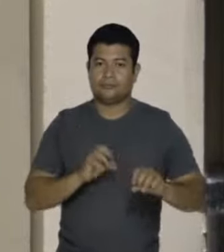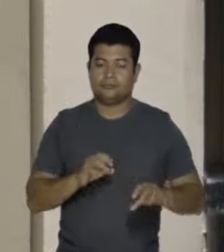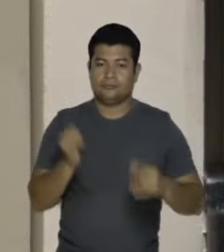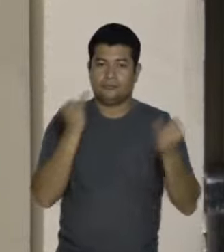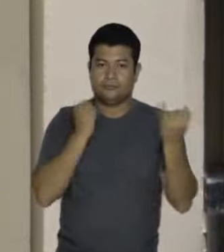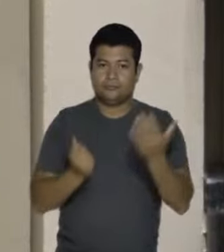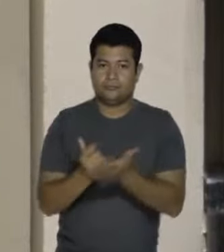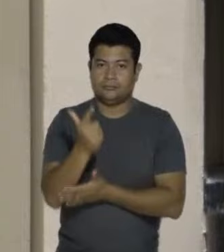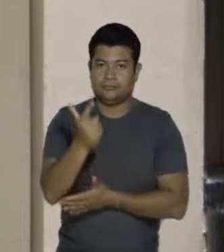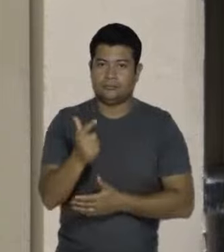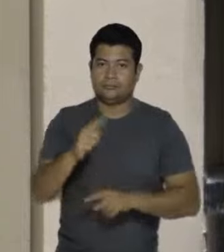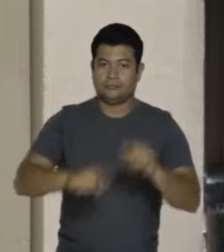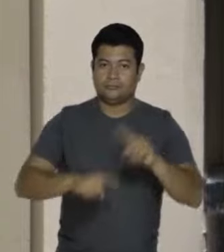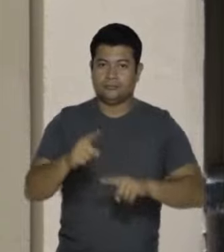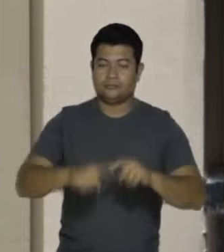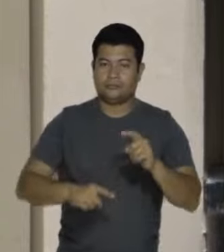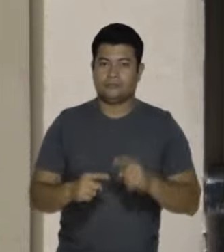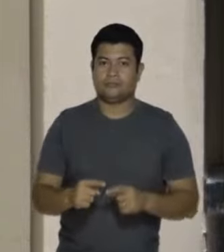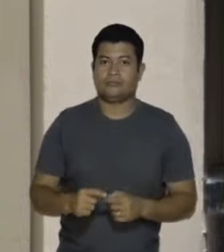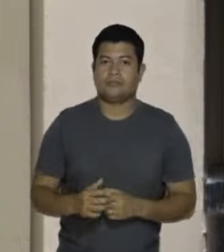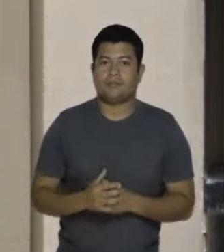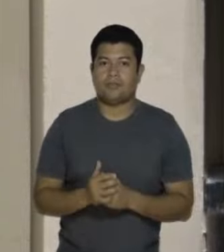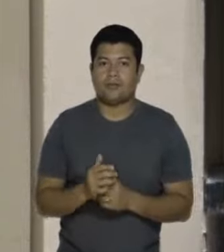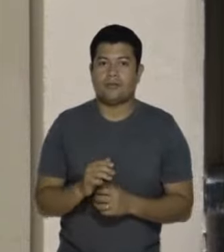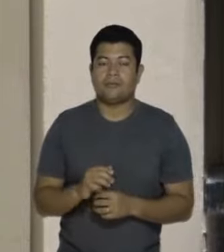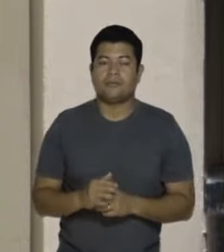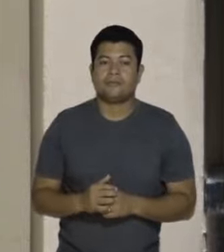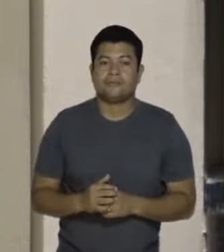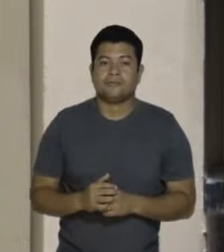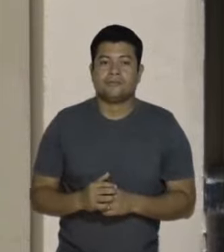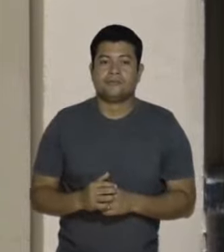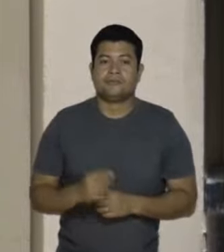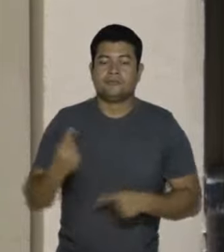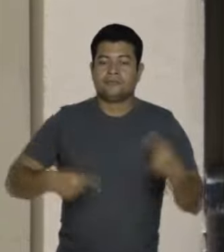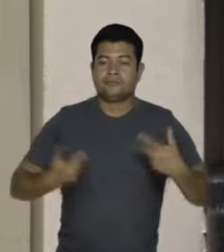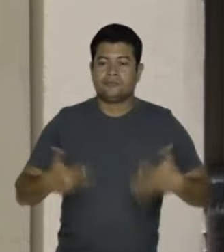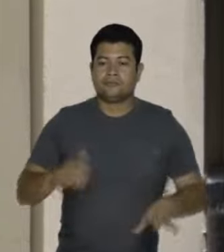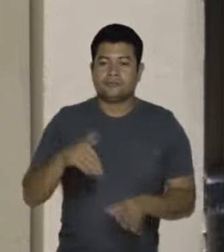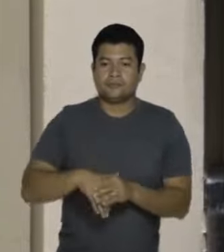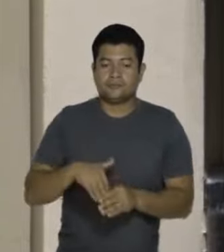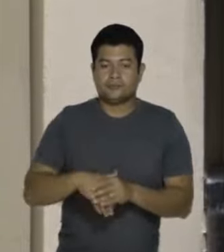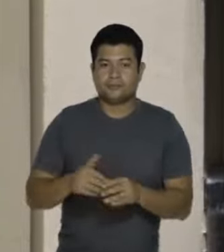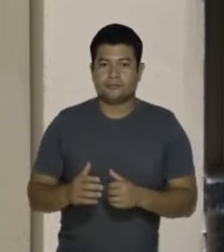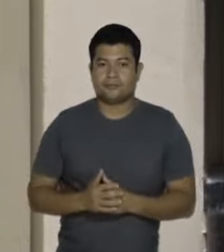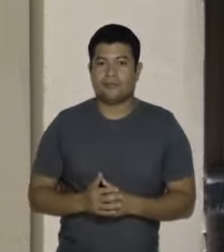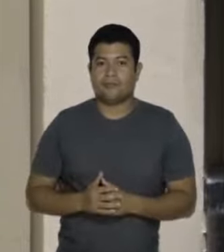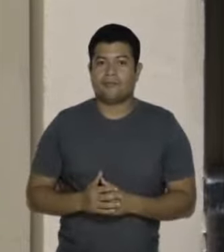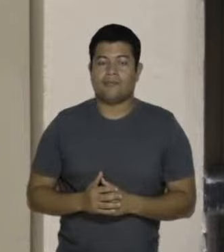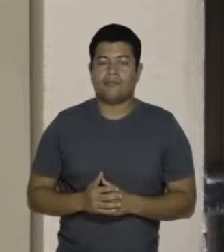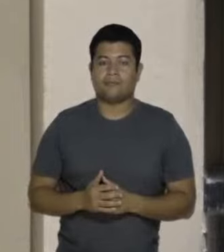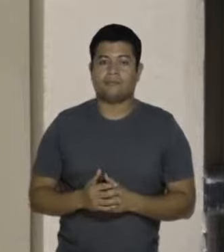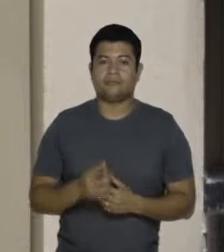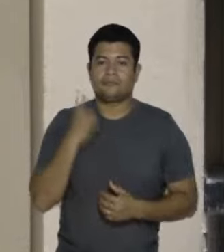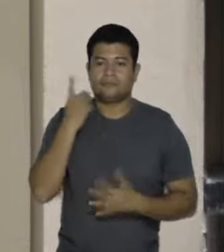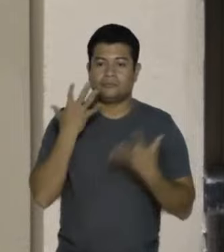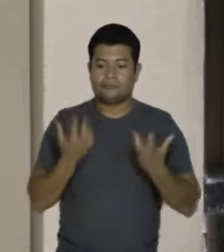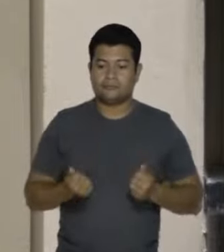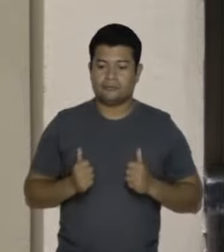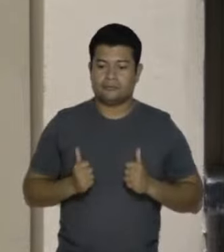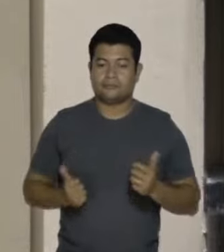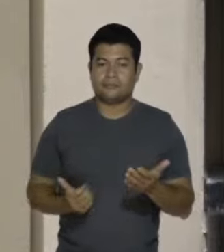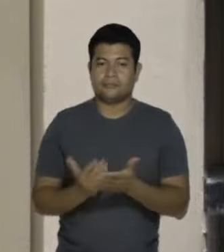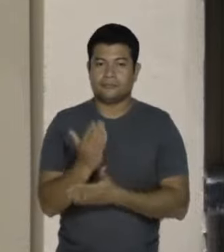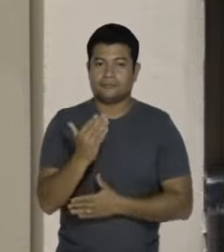aquisições de equipamentos e materiais escolares em discussão não vendo Quem Queira discutir em votação deputados que aprovam permanência como se encontra